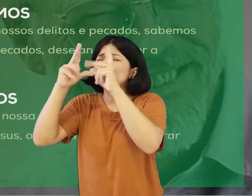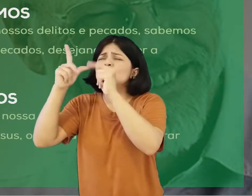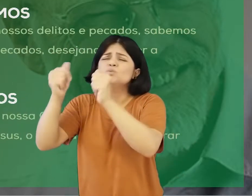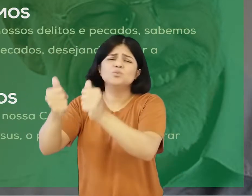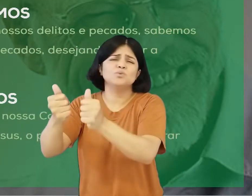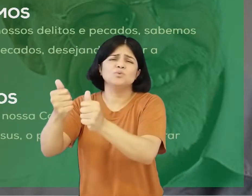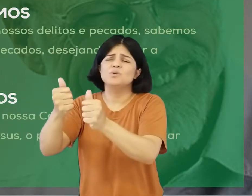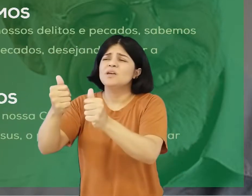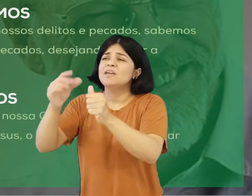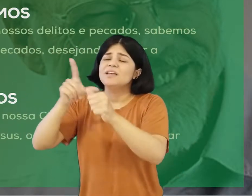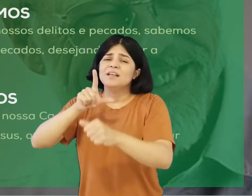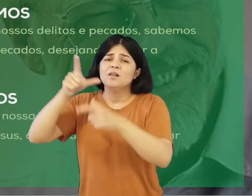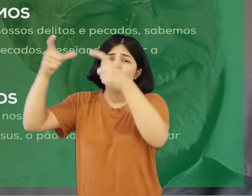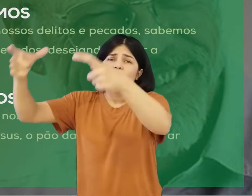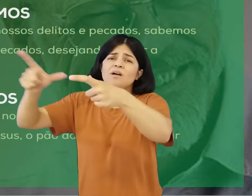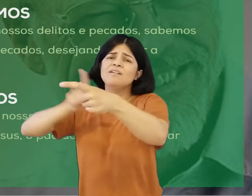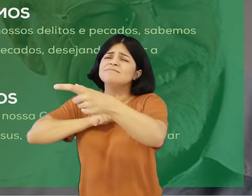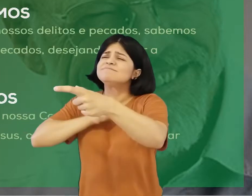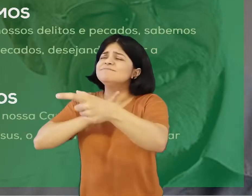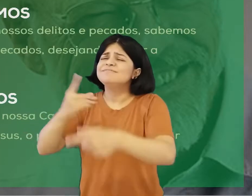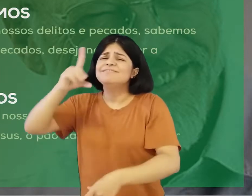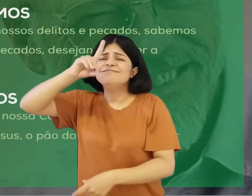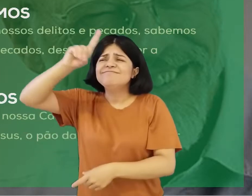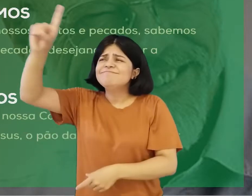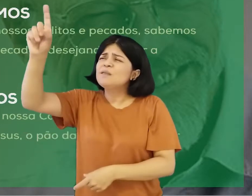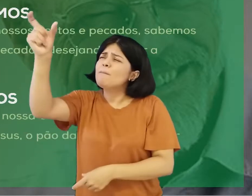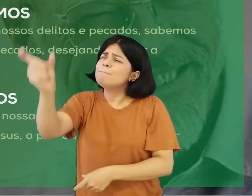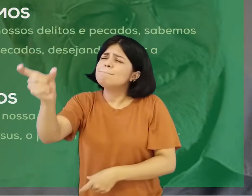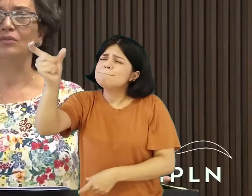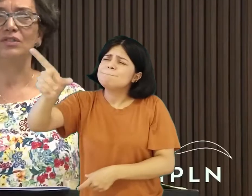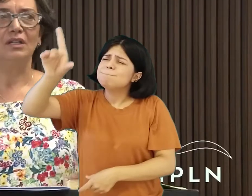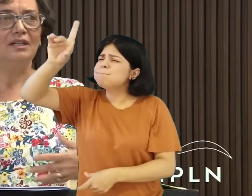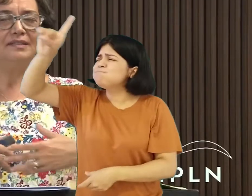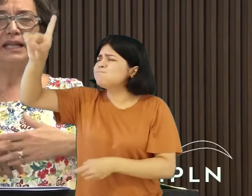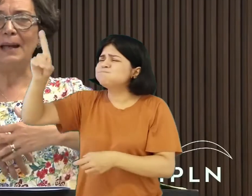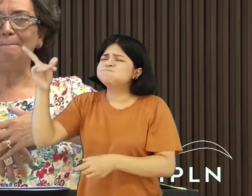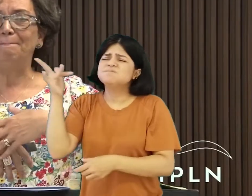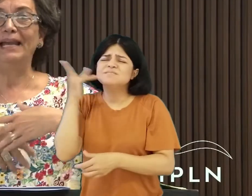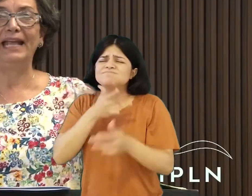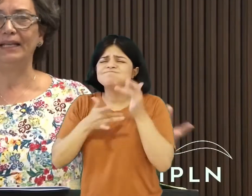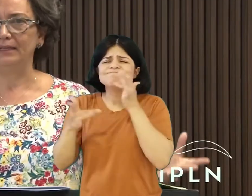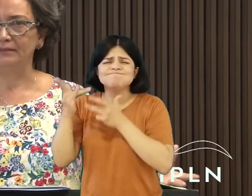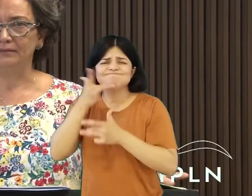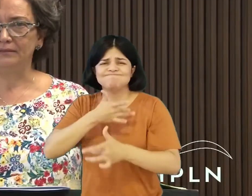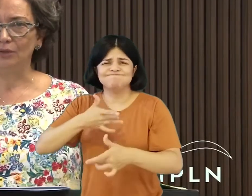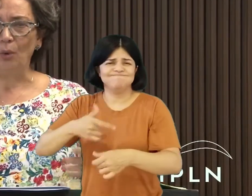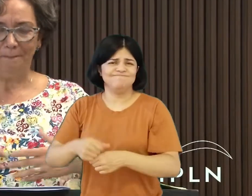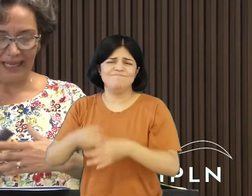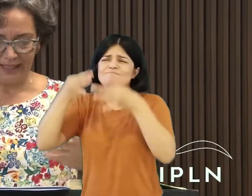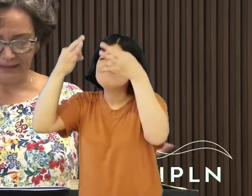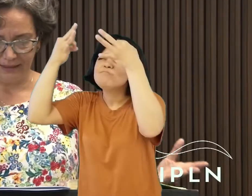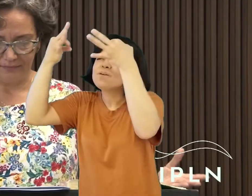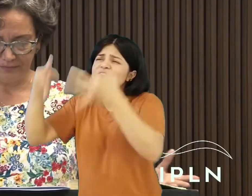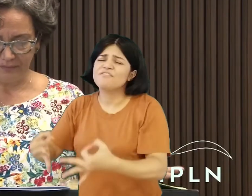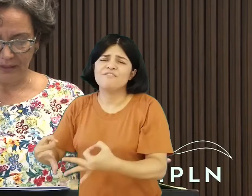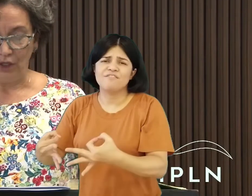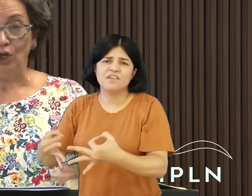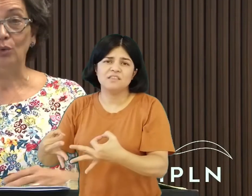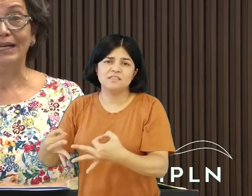Deus, lugar aonde a presença de Deus será plena,